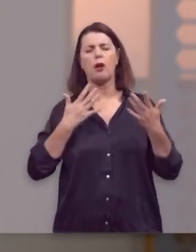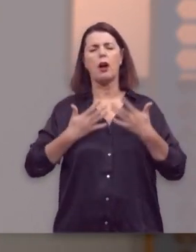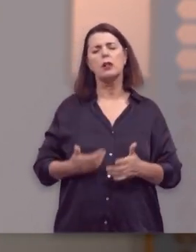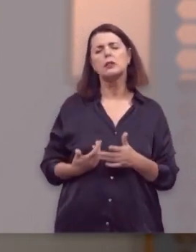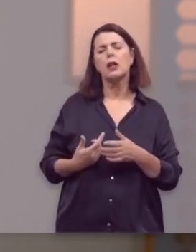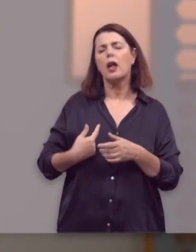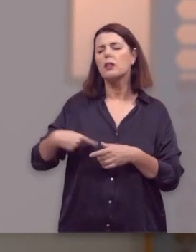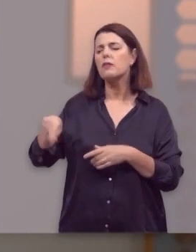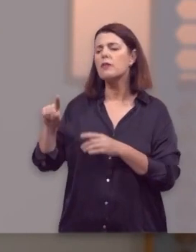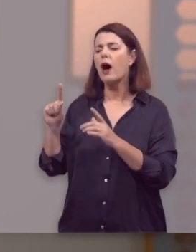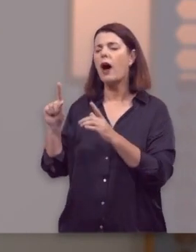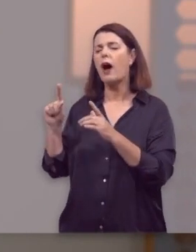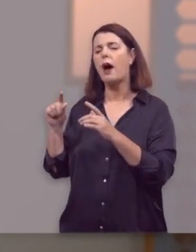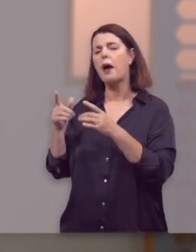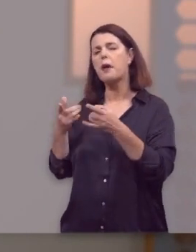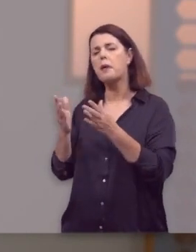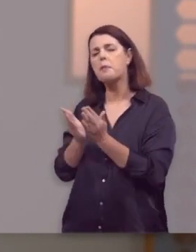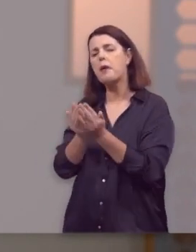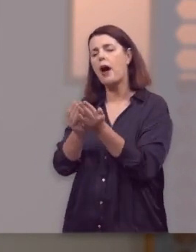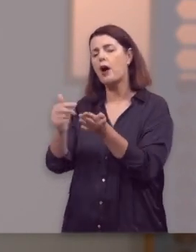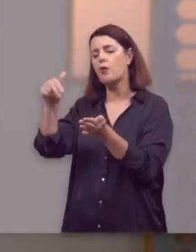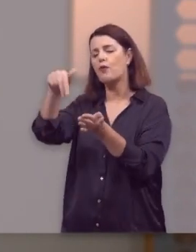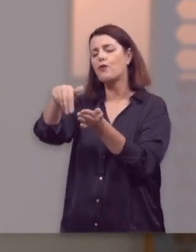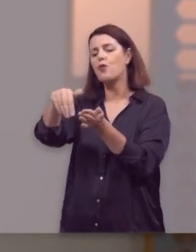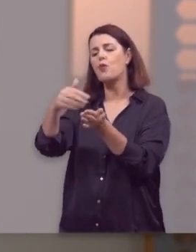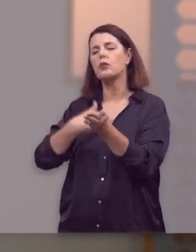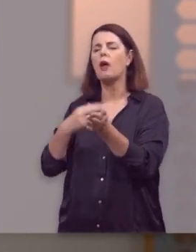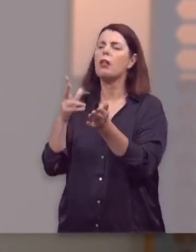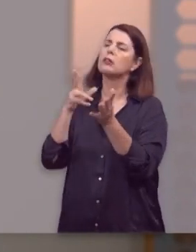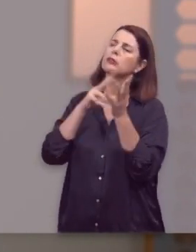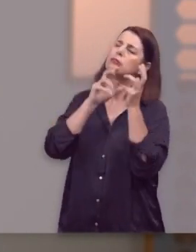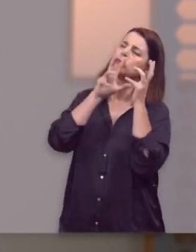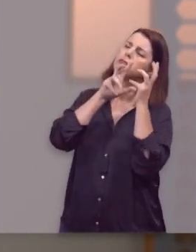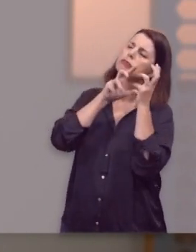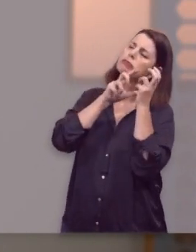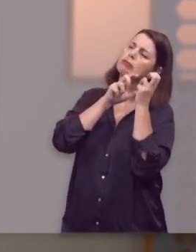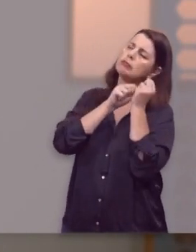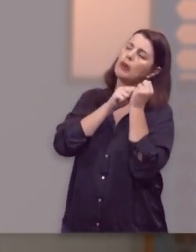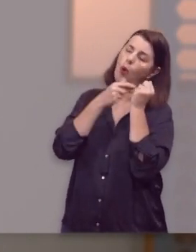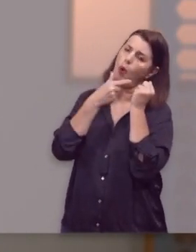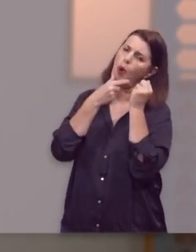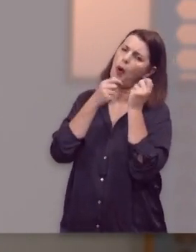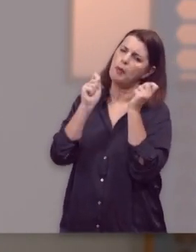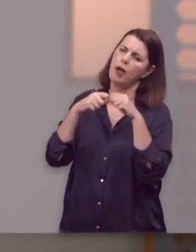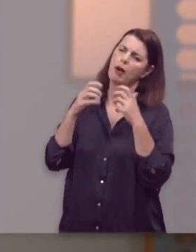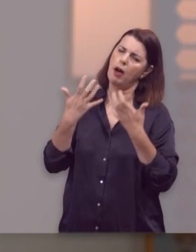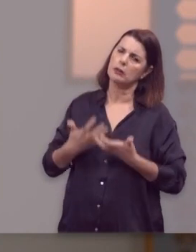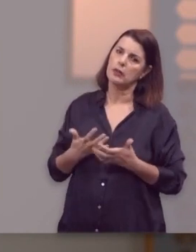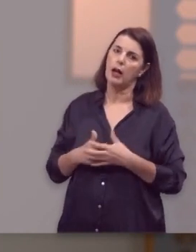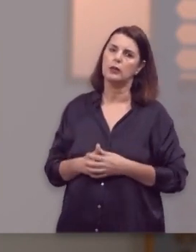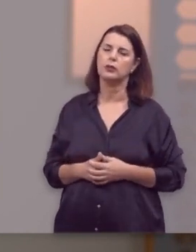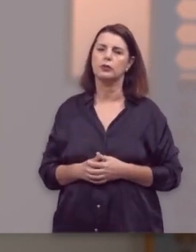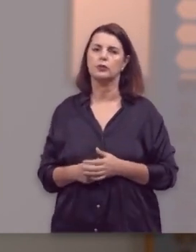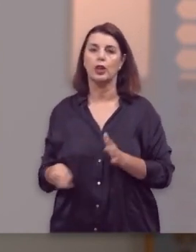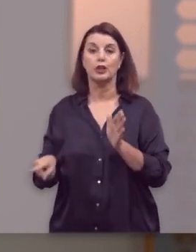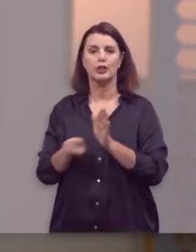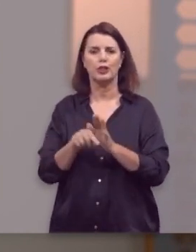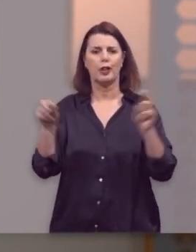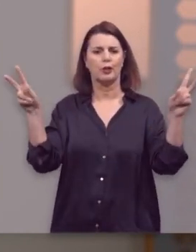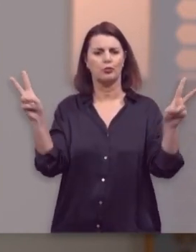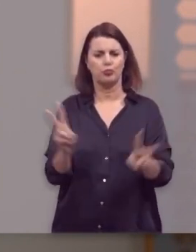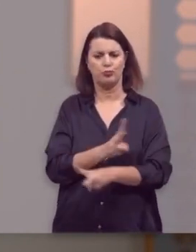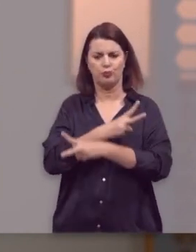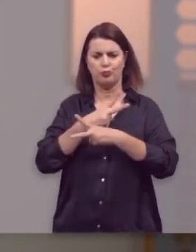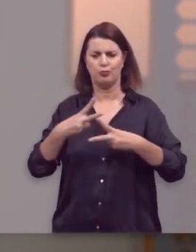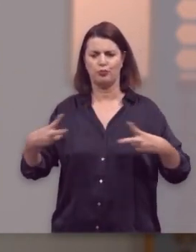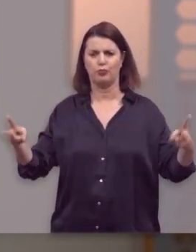trás do barco, pega um travesseiro, deita e dorme. Ele era perfeitamente homem. Chega a tempestade,